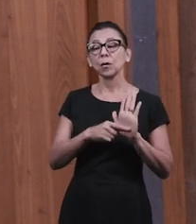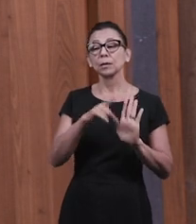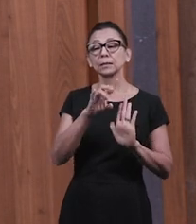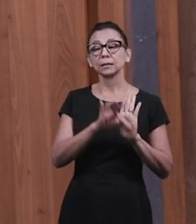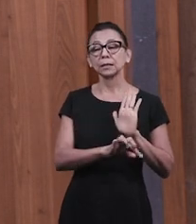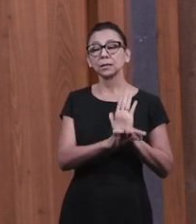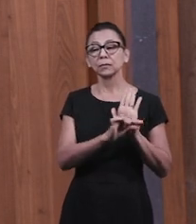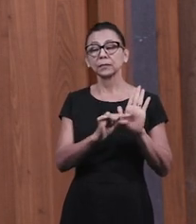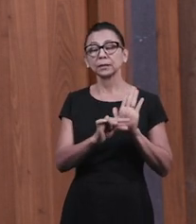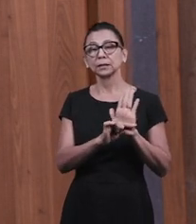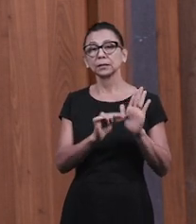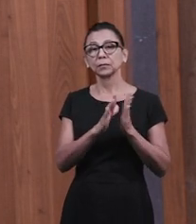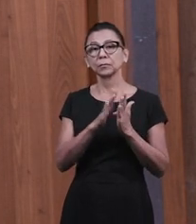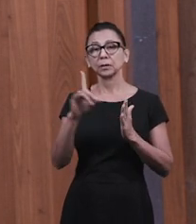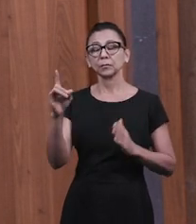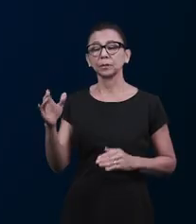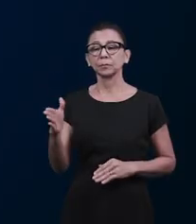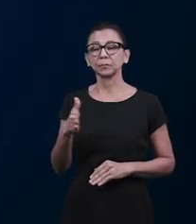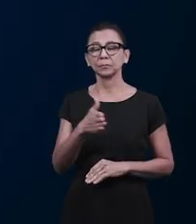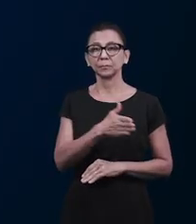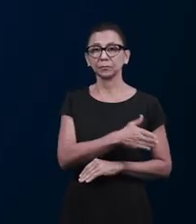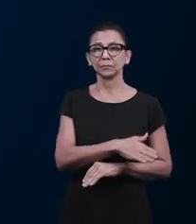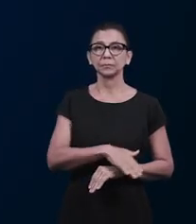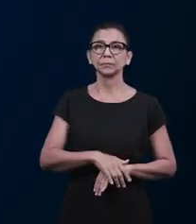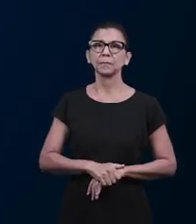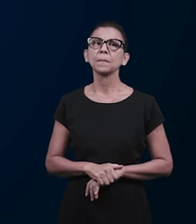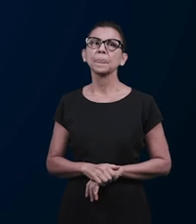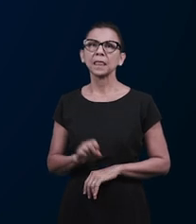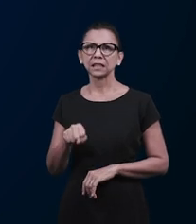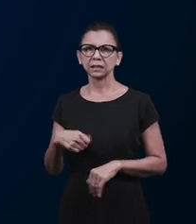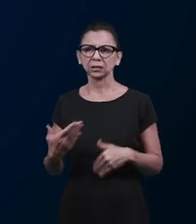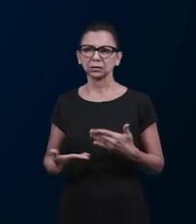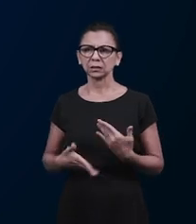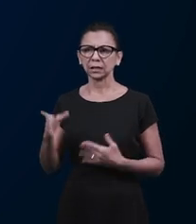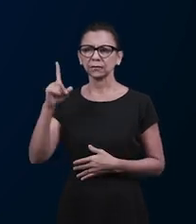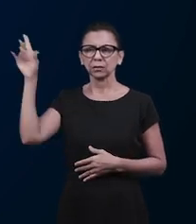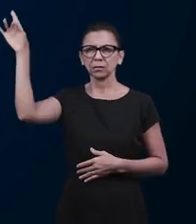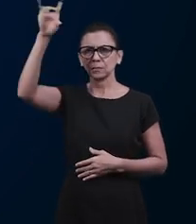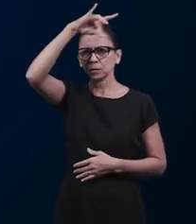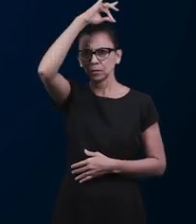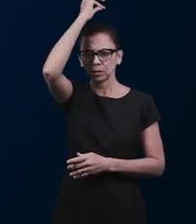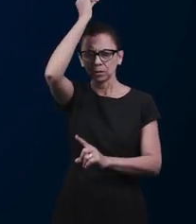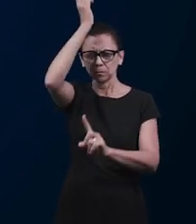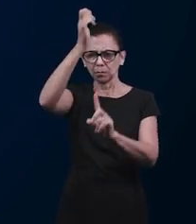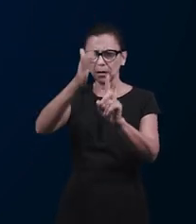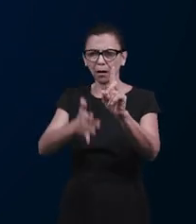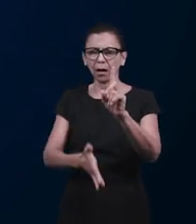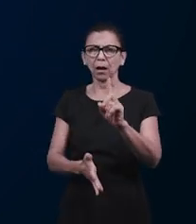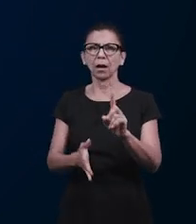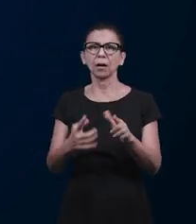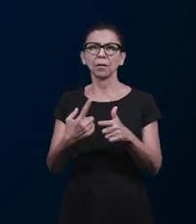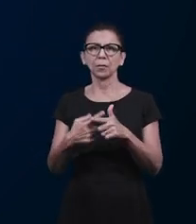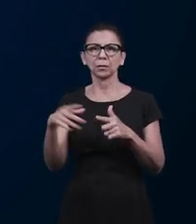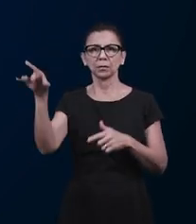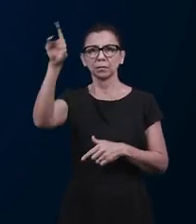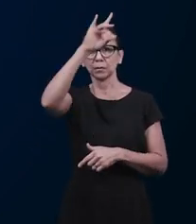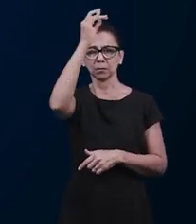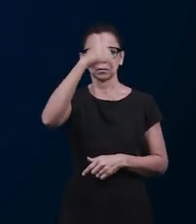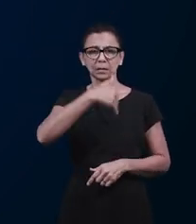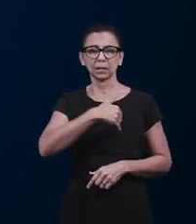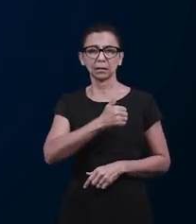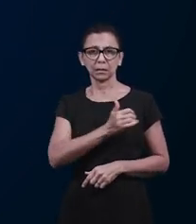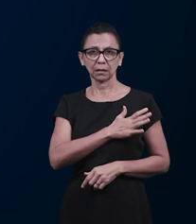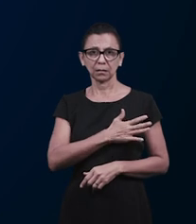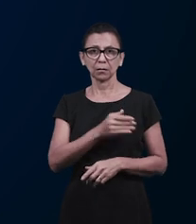aos servos cheios do Espírito Santo. Sim, pois o servo fiel de Deus é cheio do Espírito Santo, pois o Espírito do Senhor habita na sua vida, como vemos na